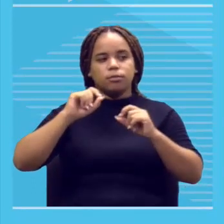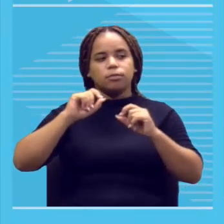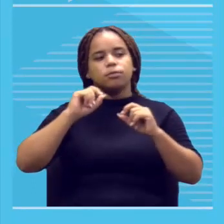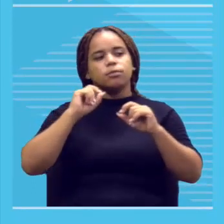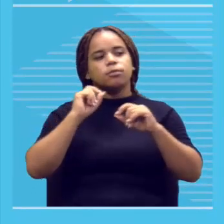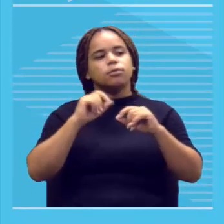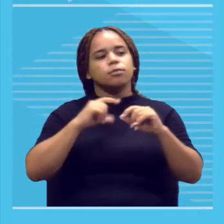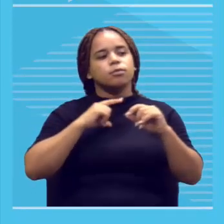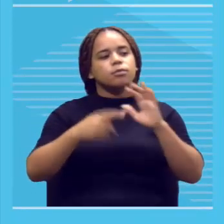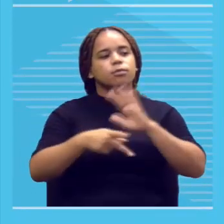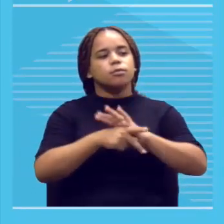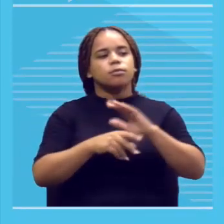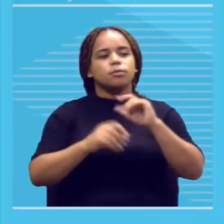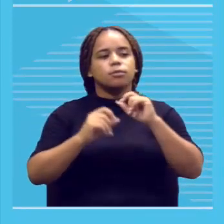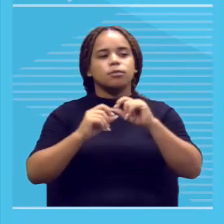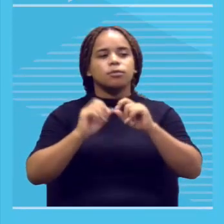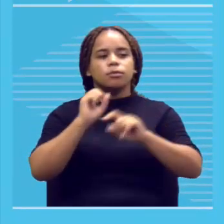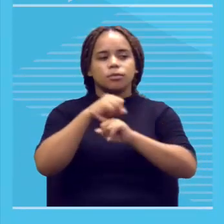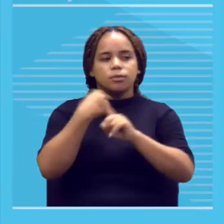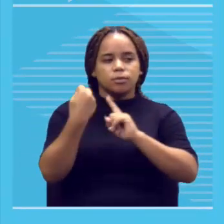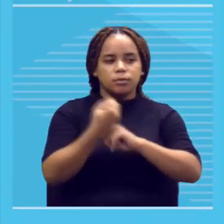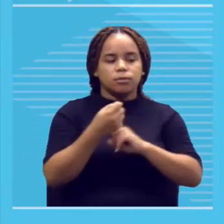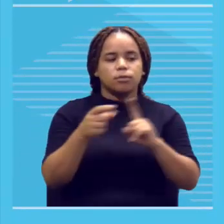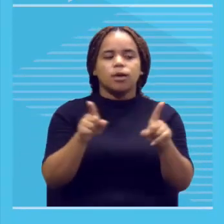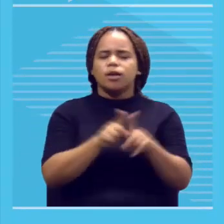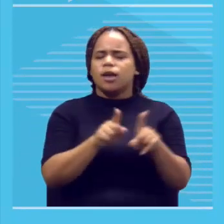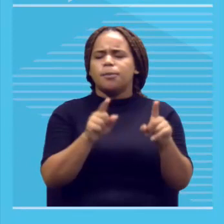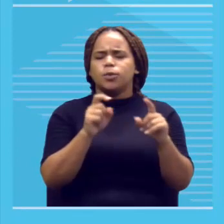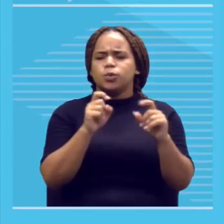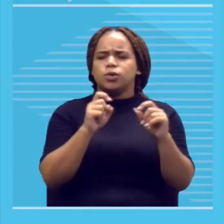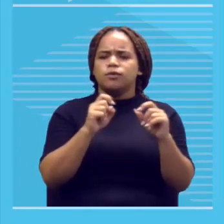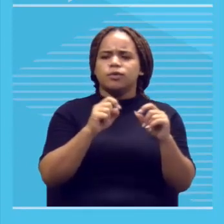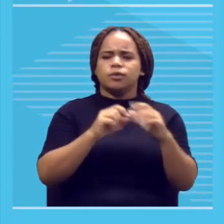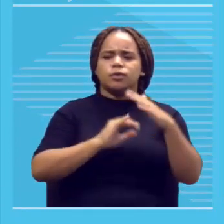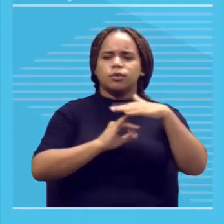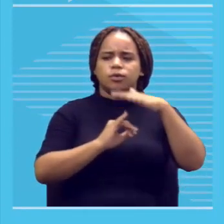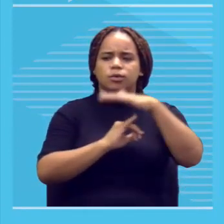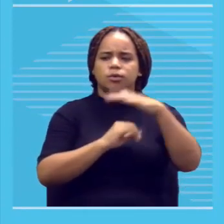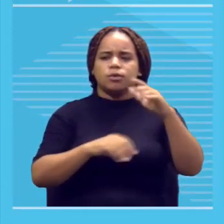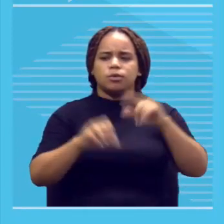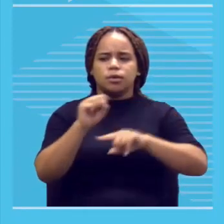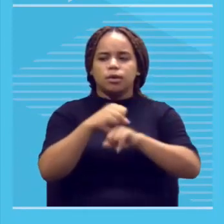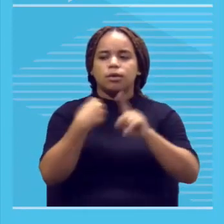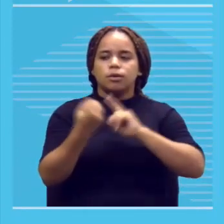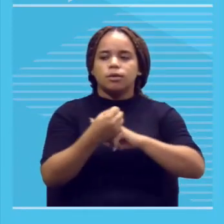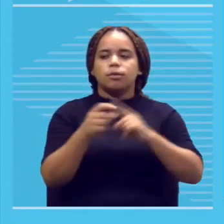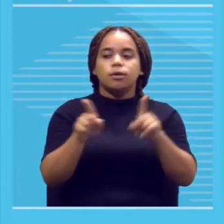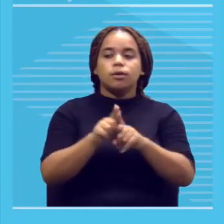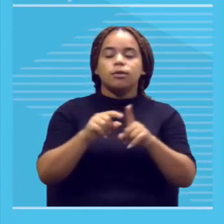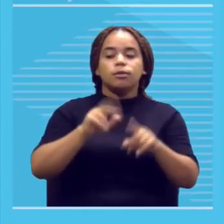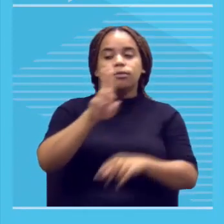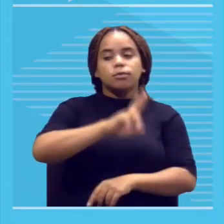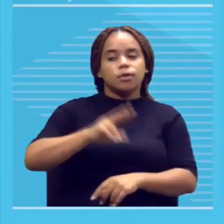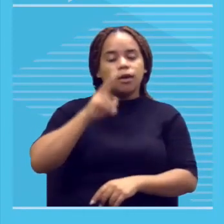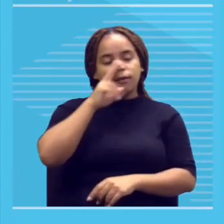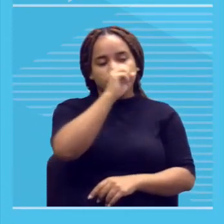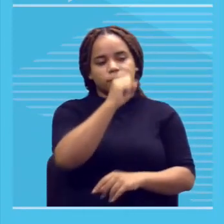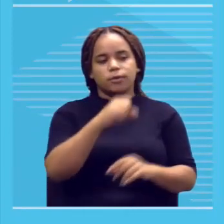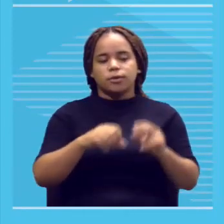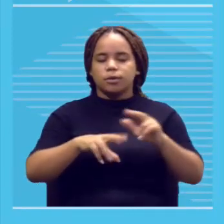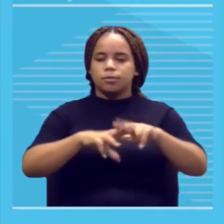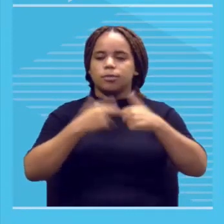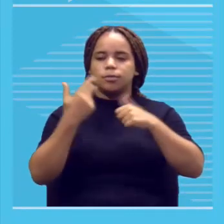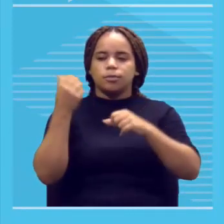das instituições sociais e do abuso da força sobre a fraqueza porque